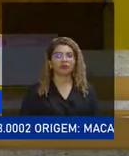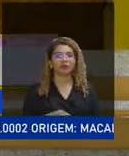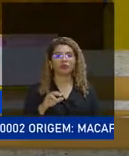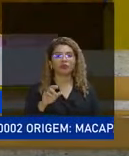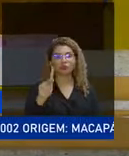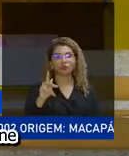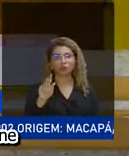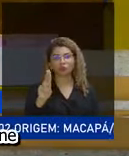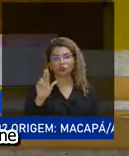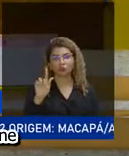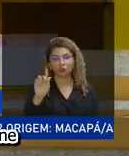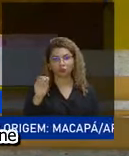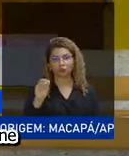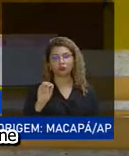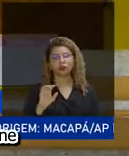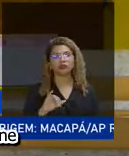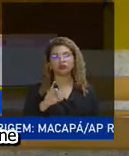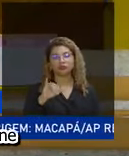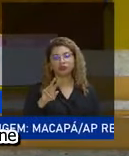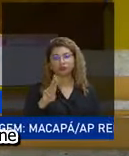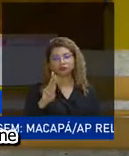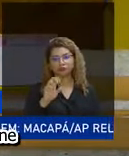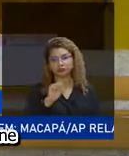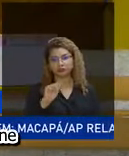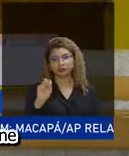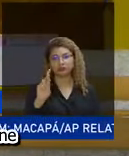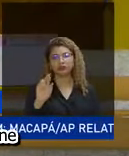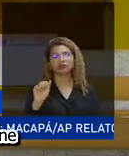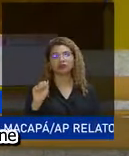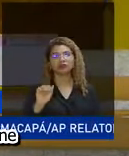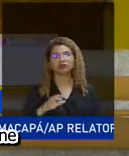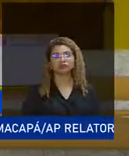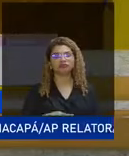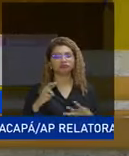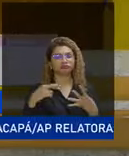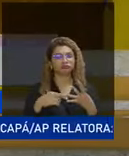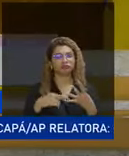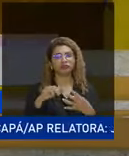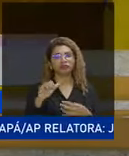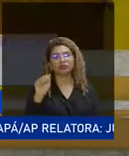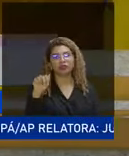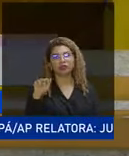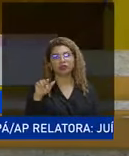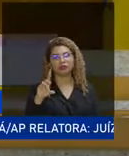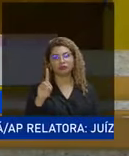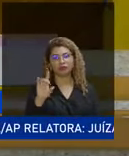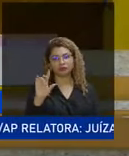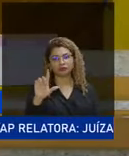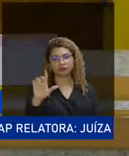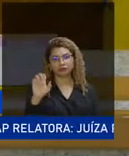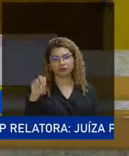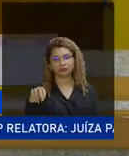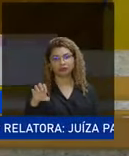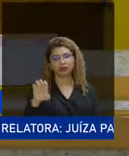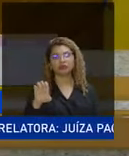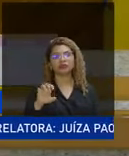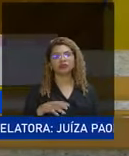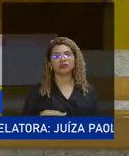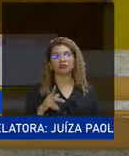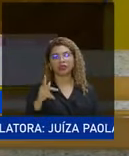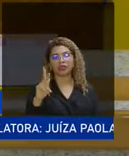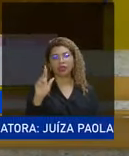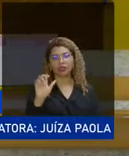Tibirica Paranhos Cunha e Jussara Souza Duarte. Recorrida Audilene Matos de Souza, Carina Alfaia de Azevedo,